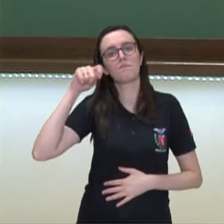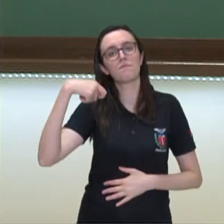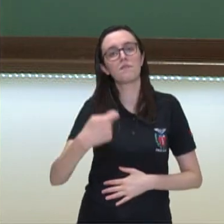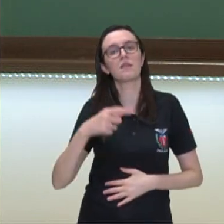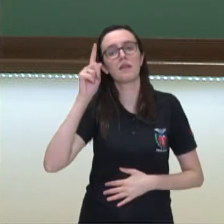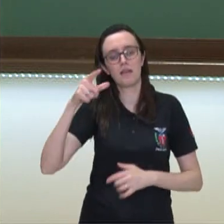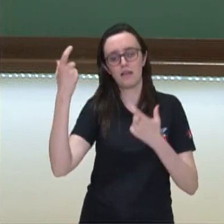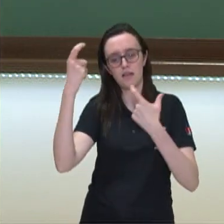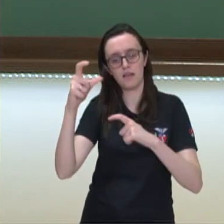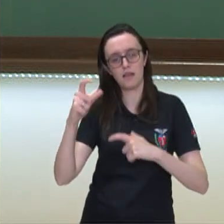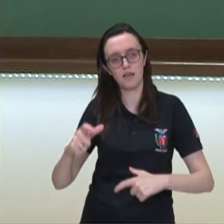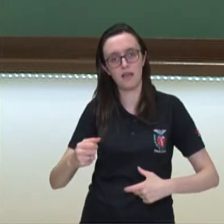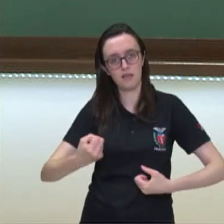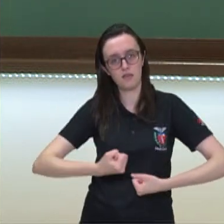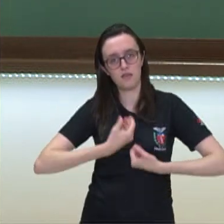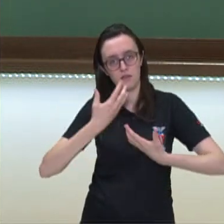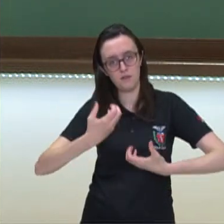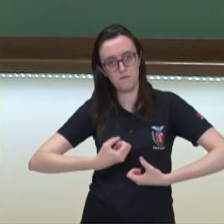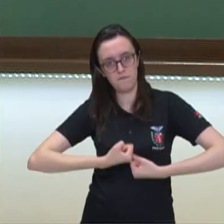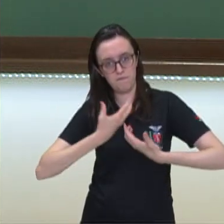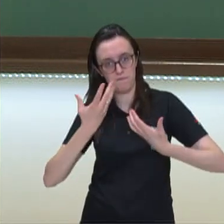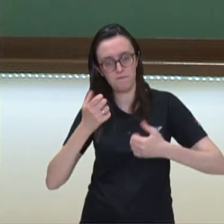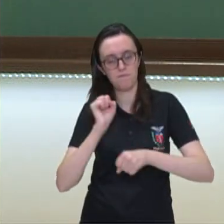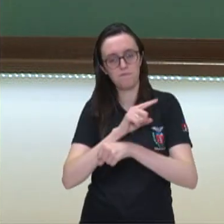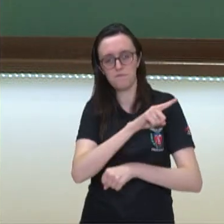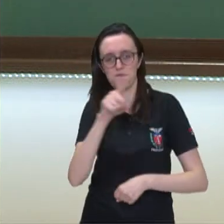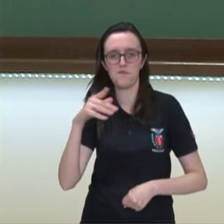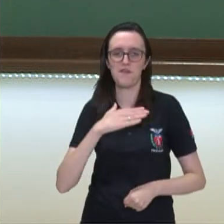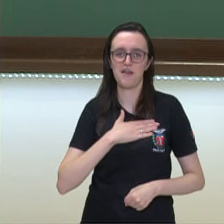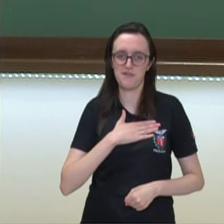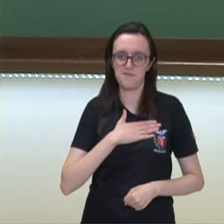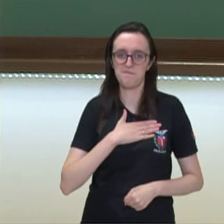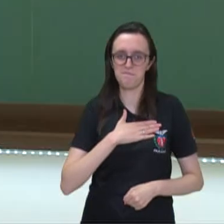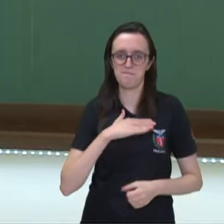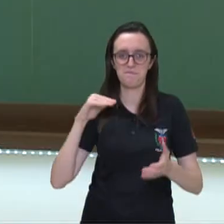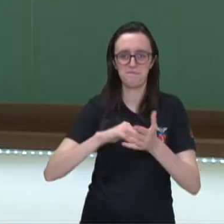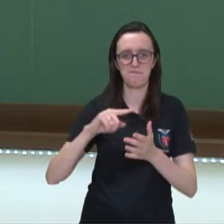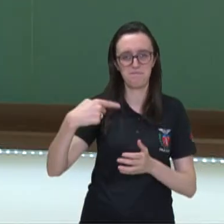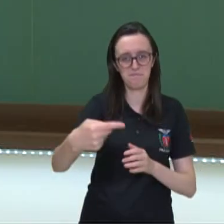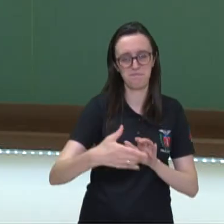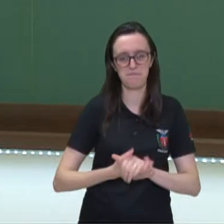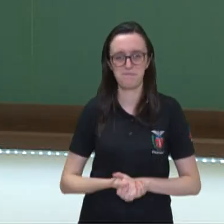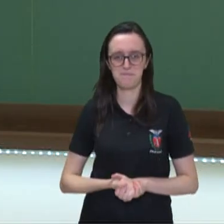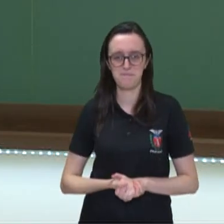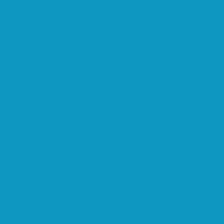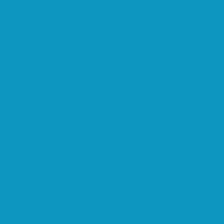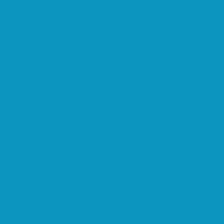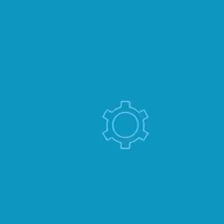sobre classificado poético. Espero que vocês tenham gostado e até breve.